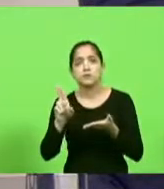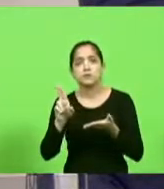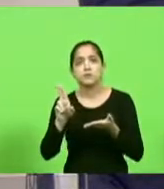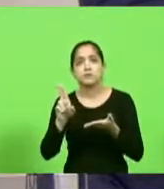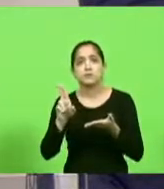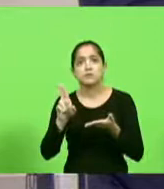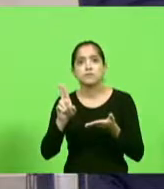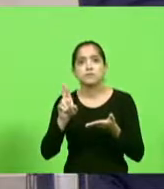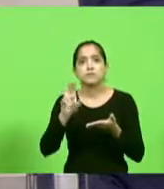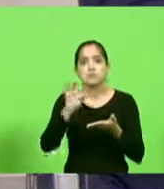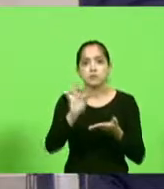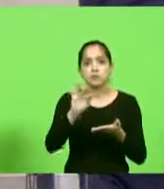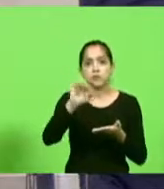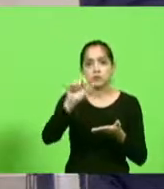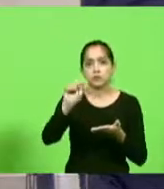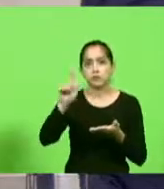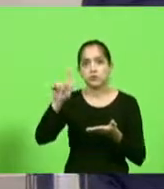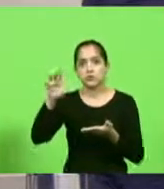O Tiago Vieira.